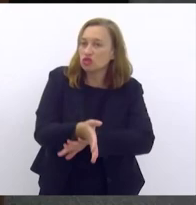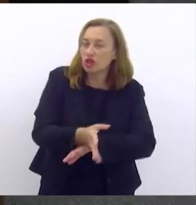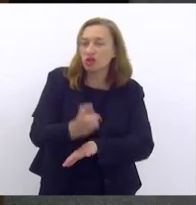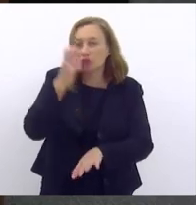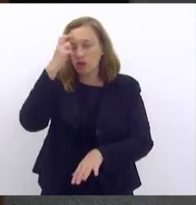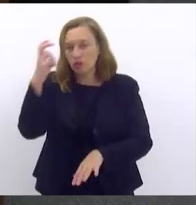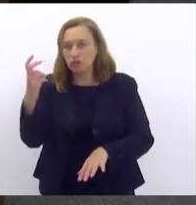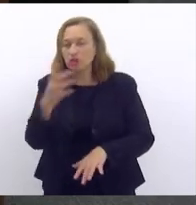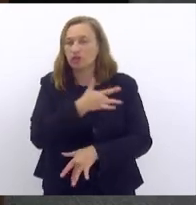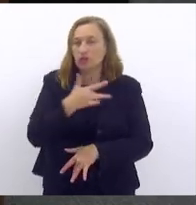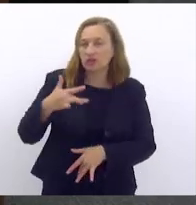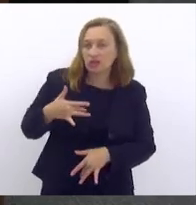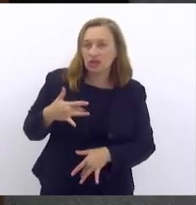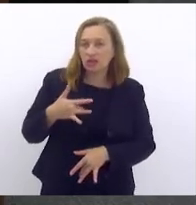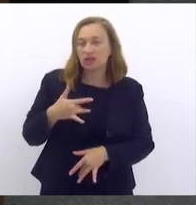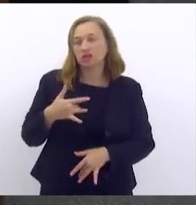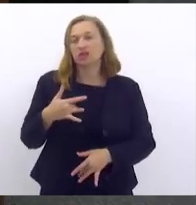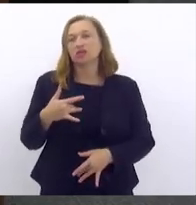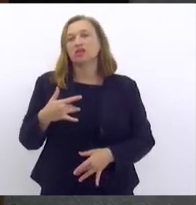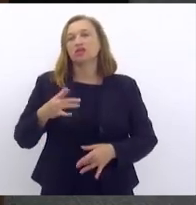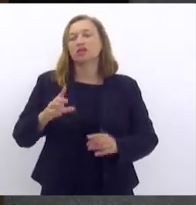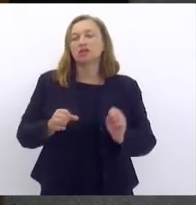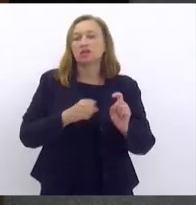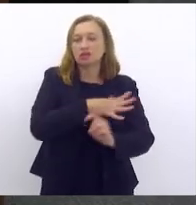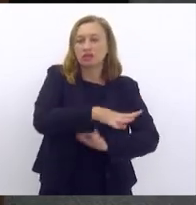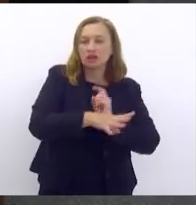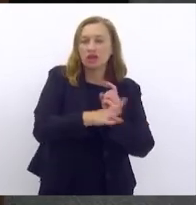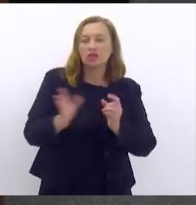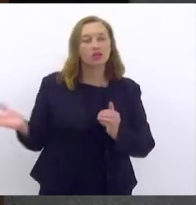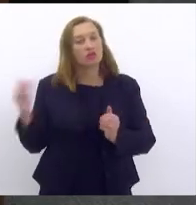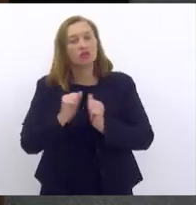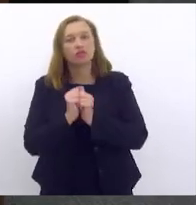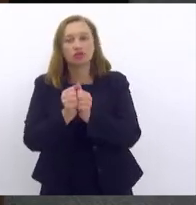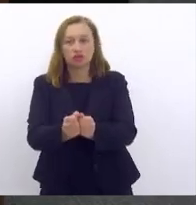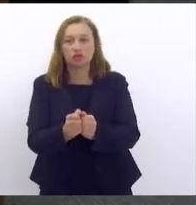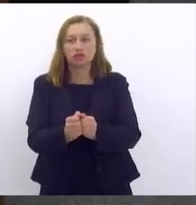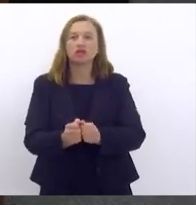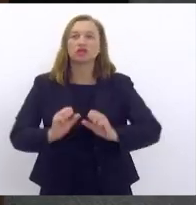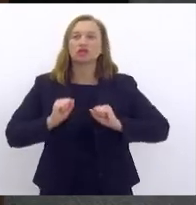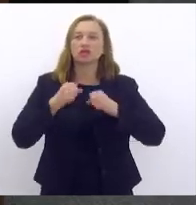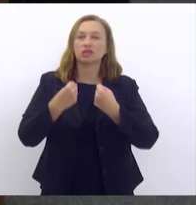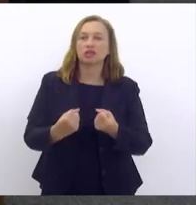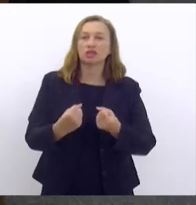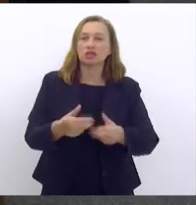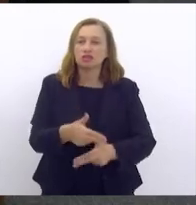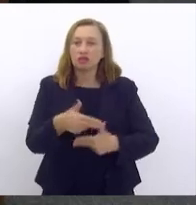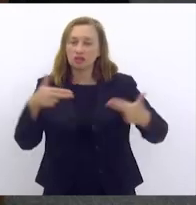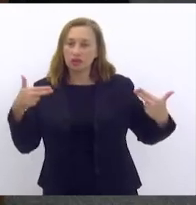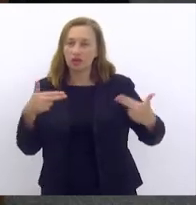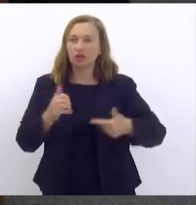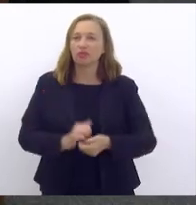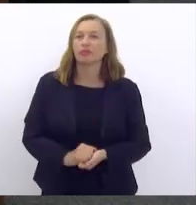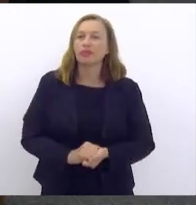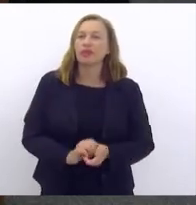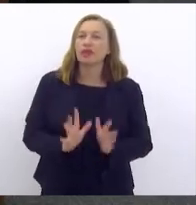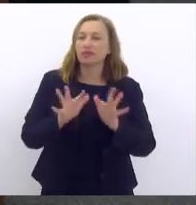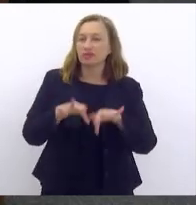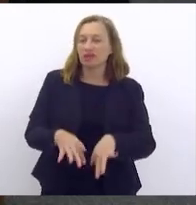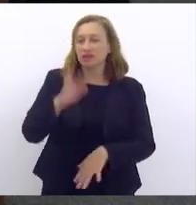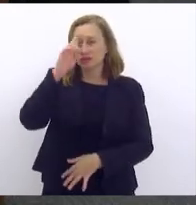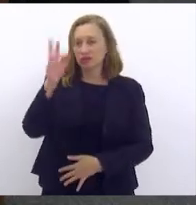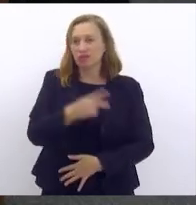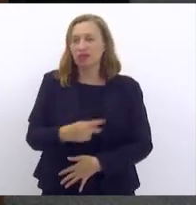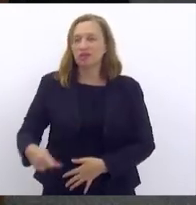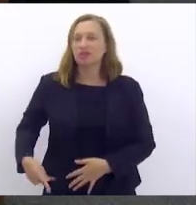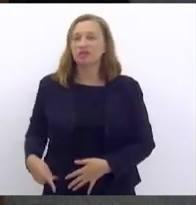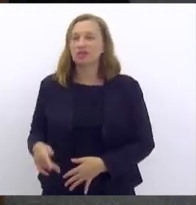de saúde e nem de assistência social. Então, vamos juntos na defesa do hip-hop. E, para fechar aqui, presidente, só